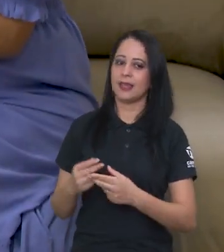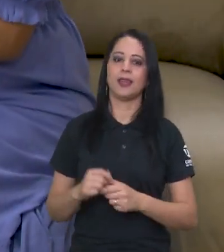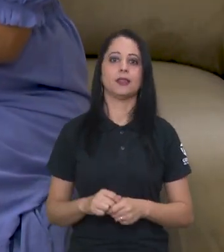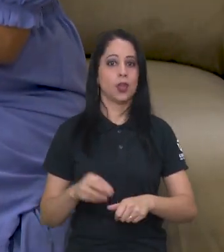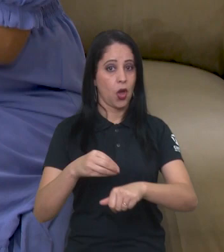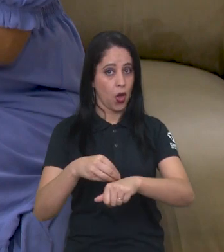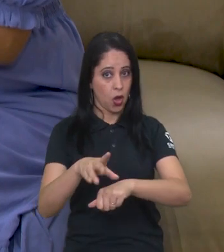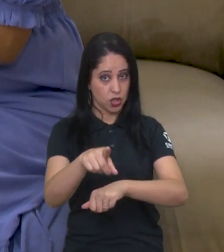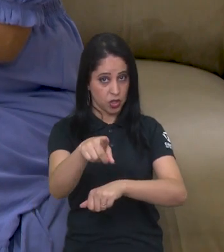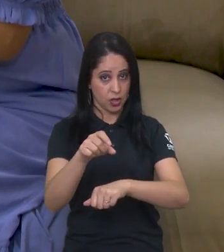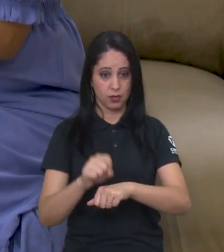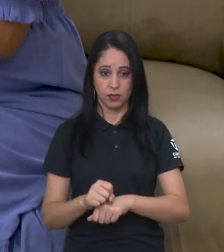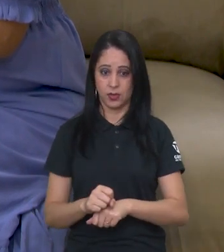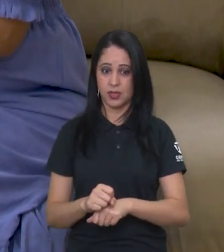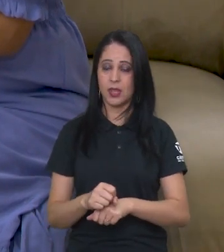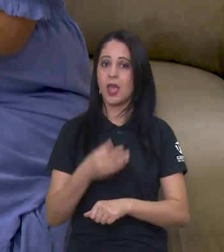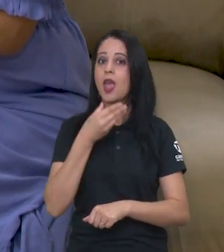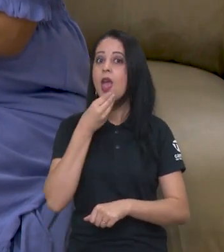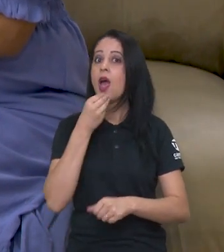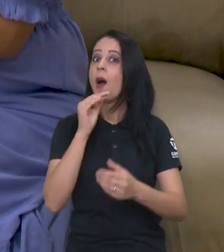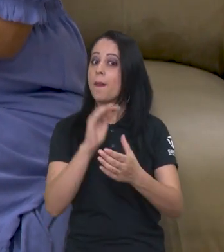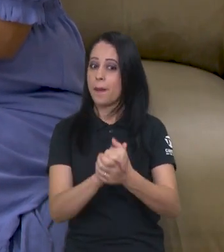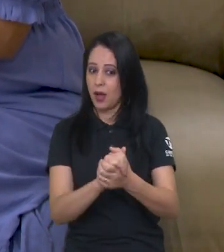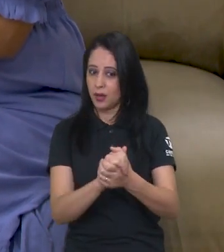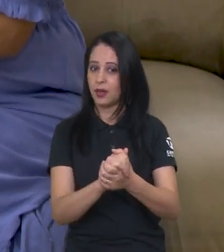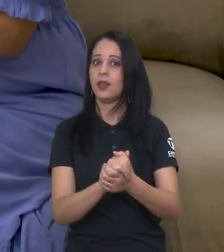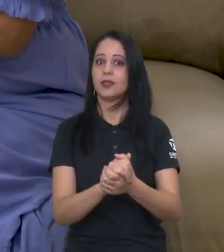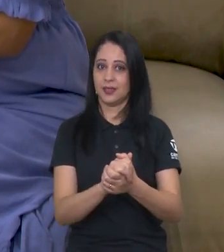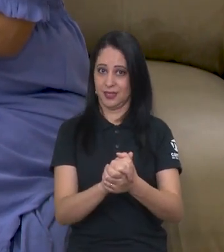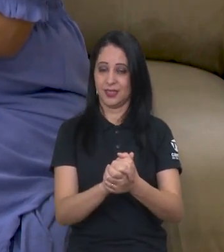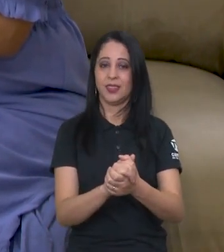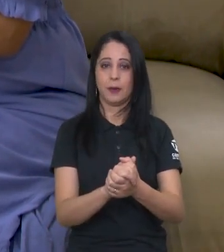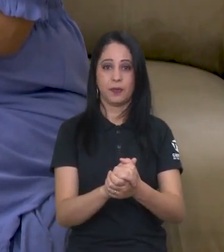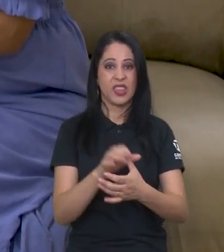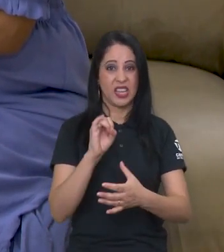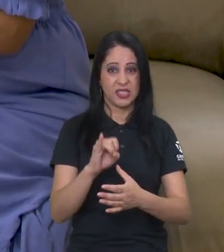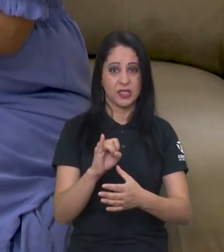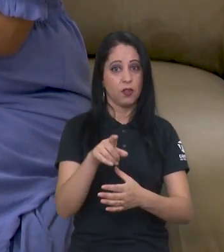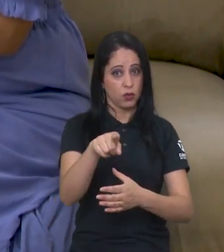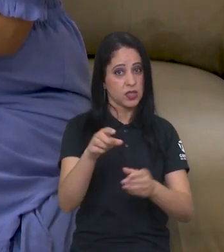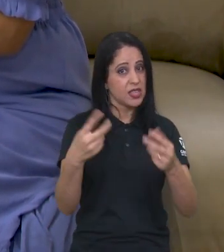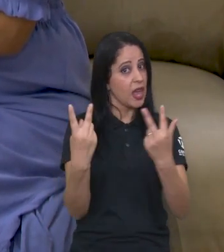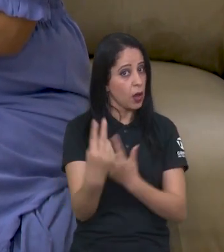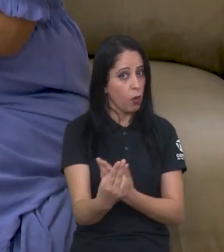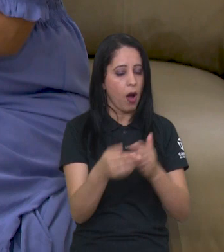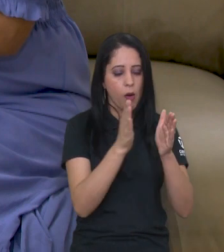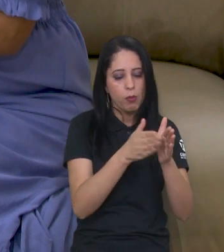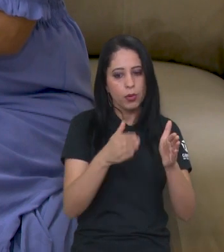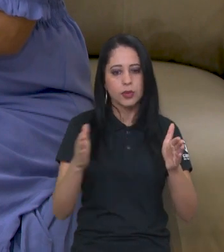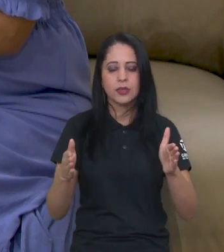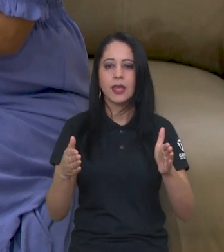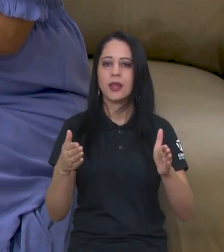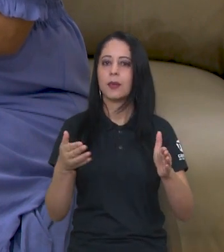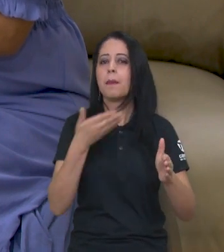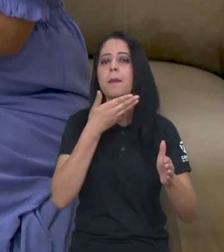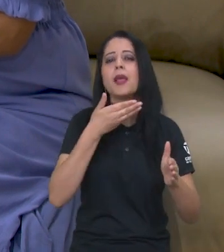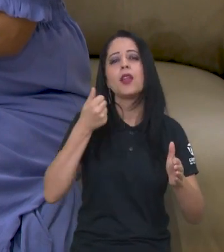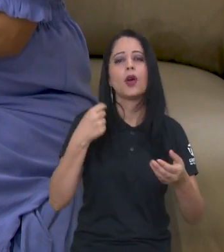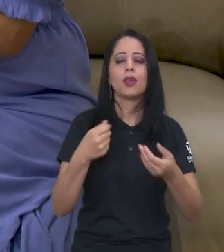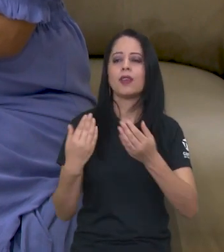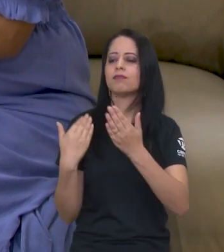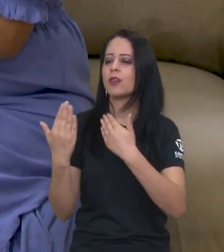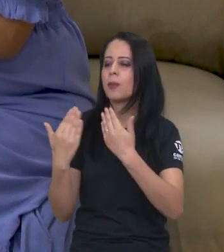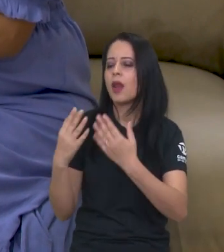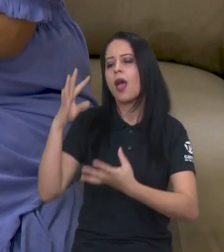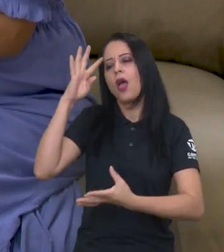dica aí para os maridos, né? Os casais que estão passando por esse processo. É importante conversar bastante, entender esse momento